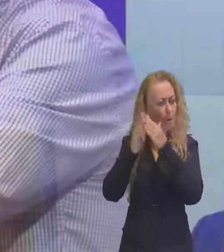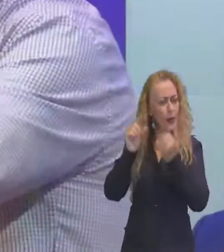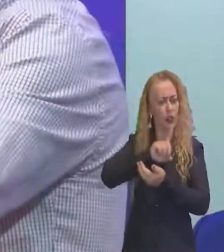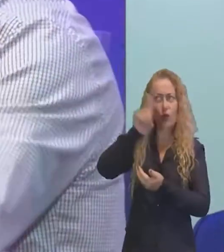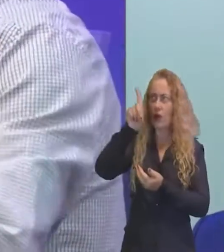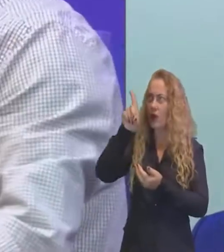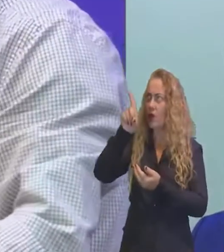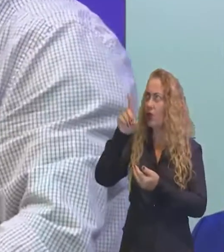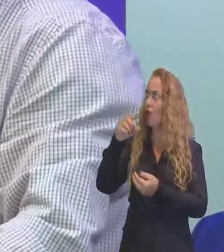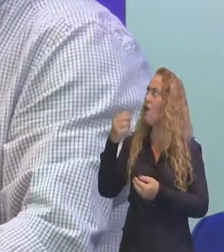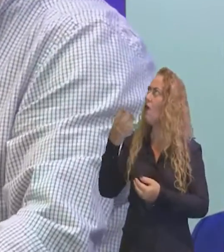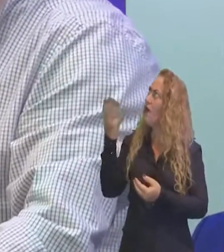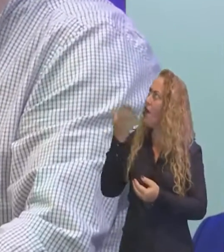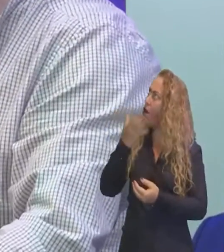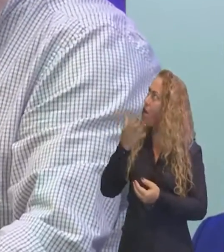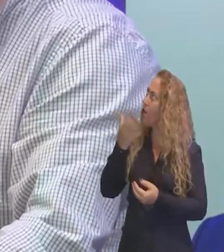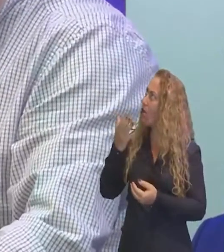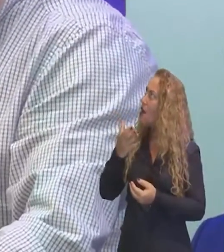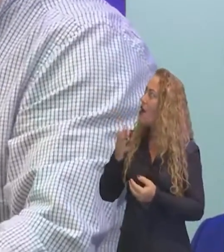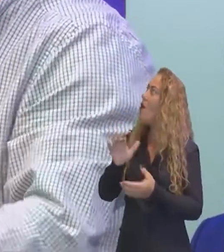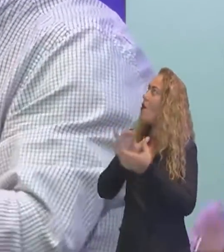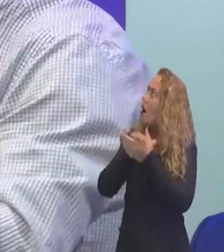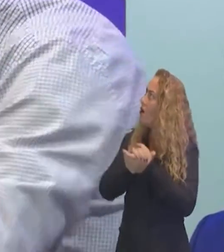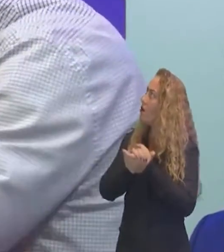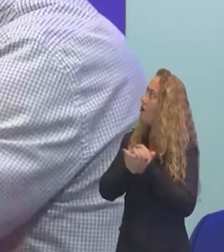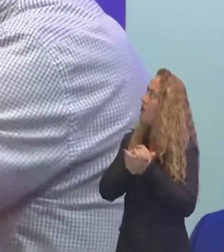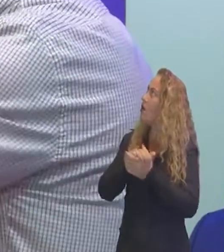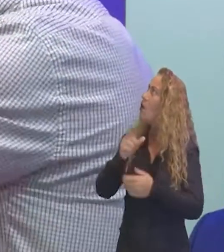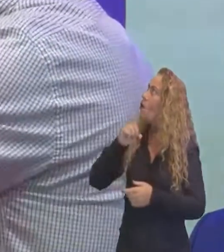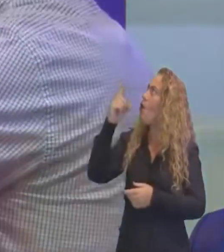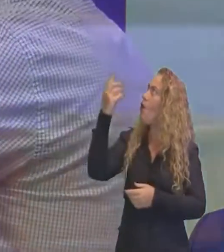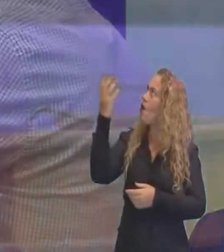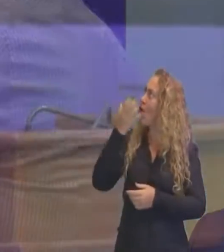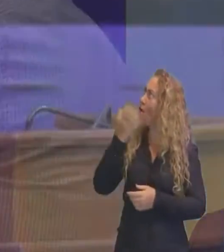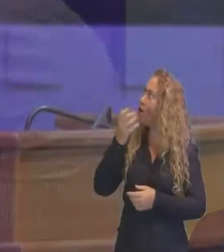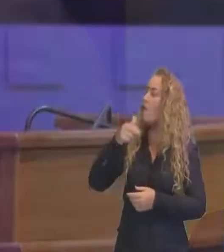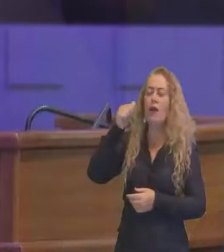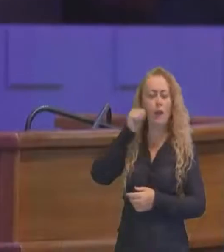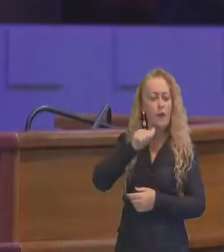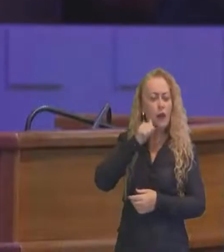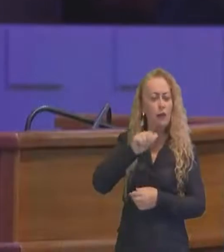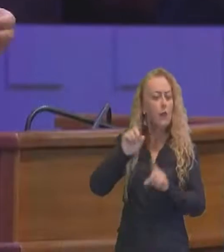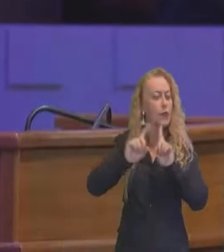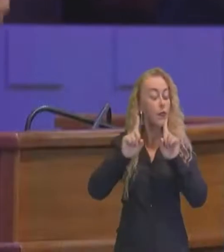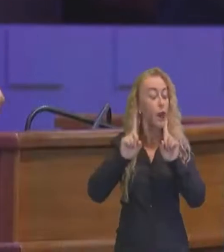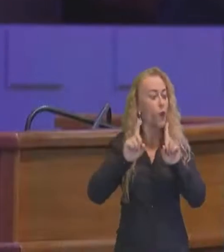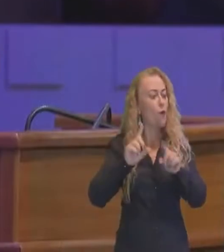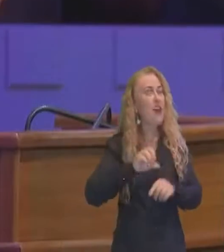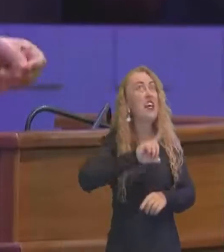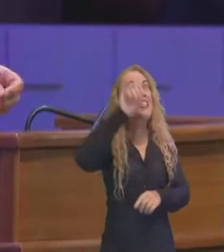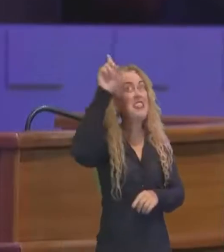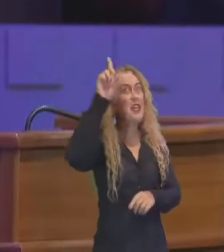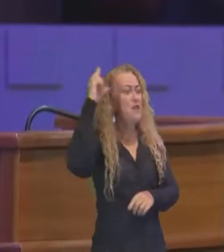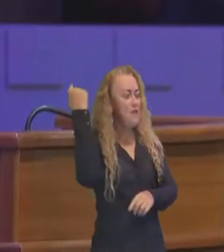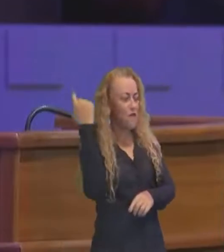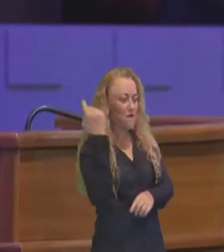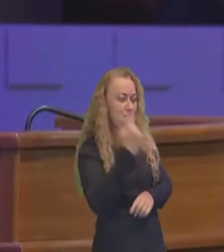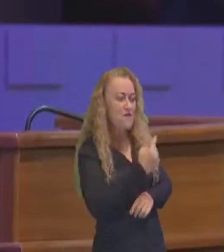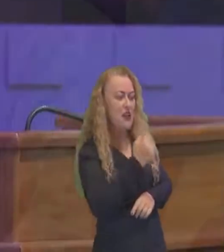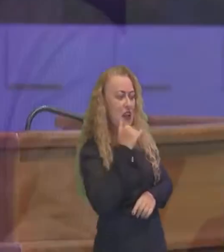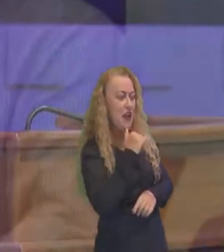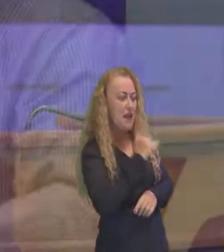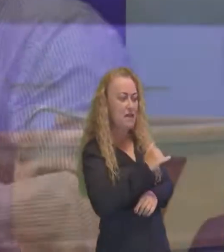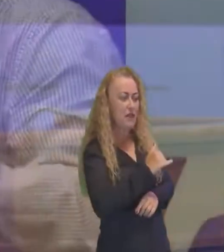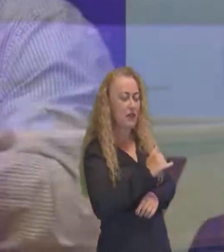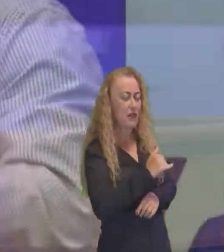o homem que pediu uma companheira para Deus. Foi Deus que olhou e viu. E Deus disse: não é bom que o homem esteja